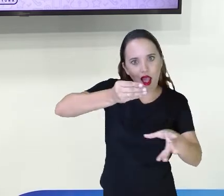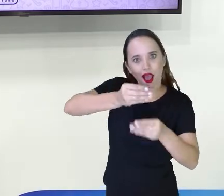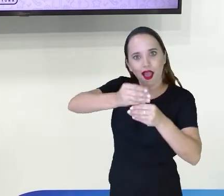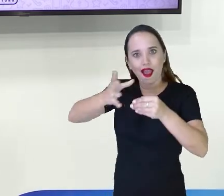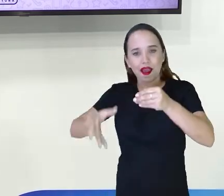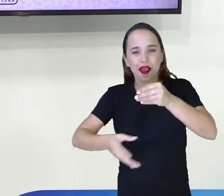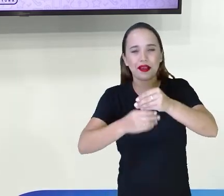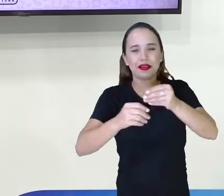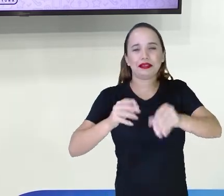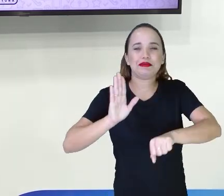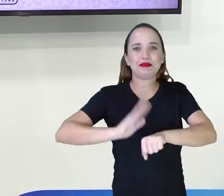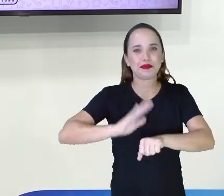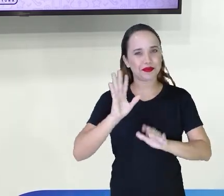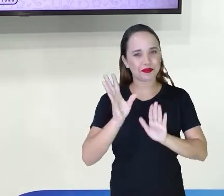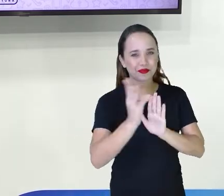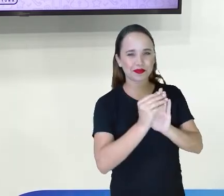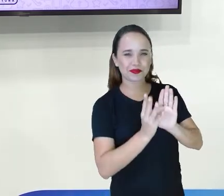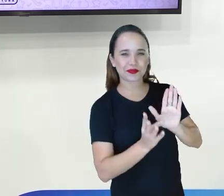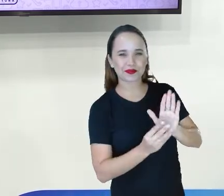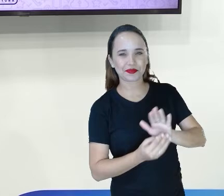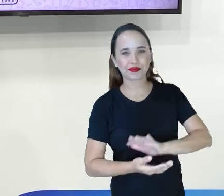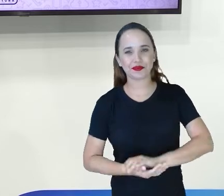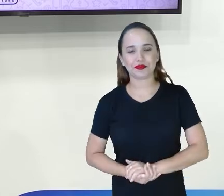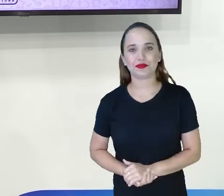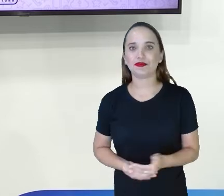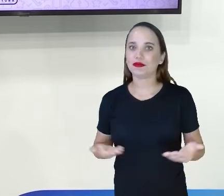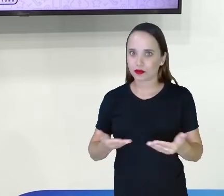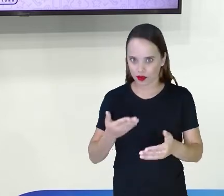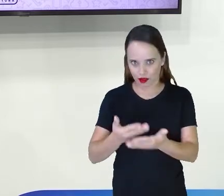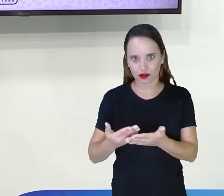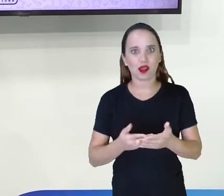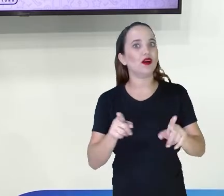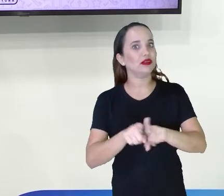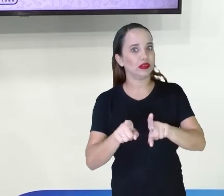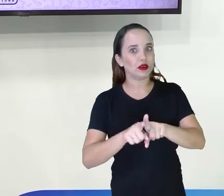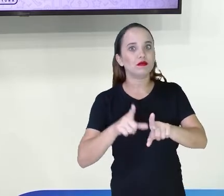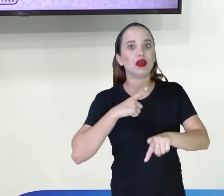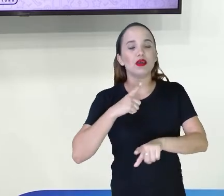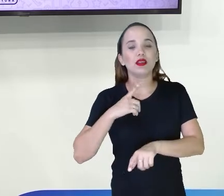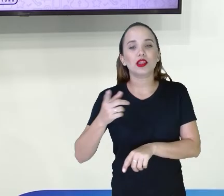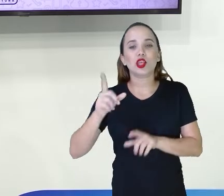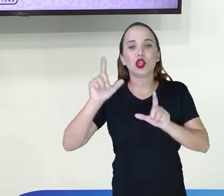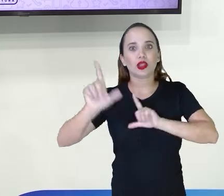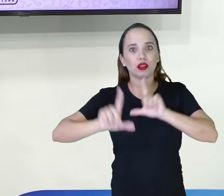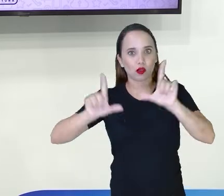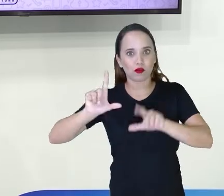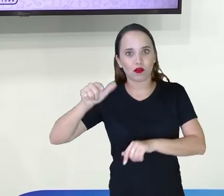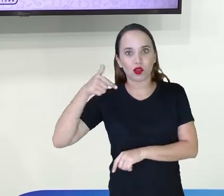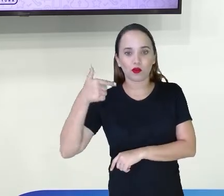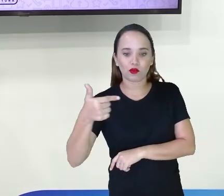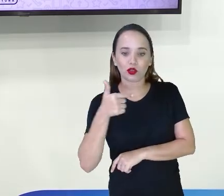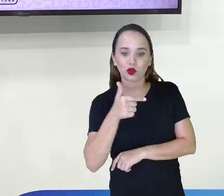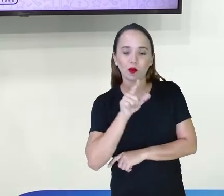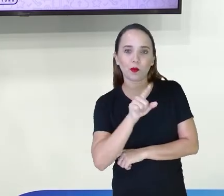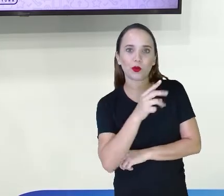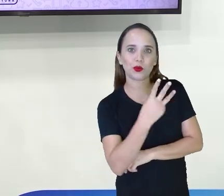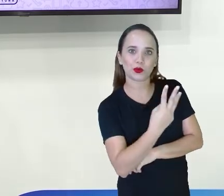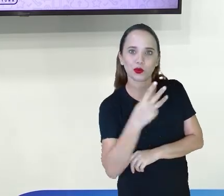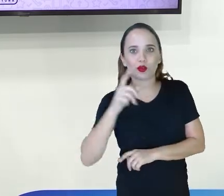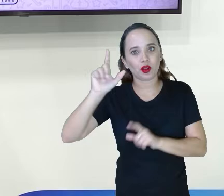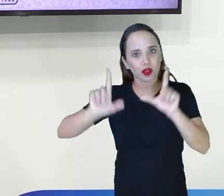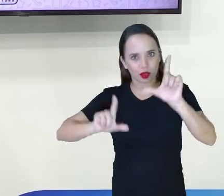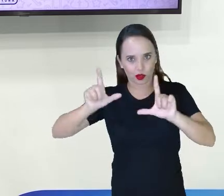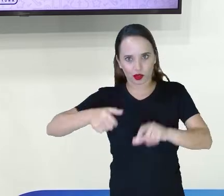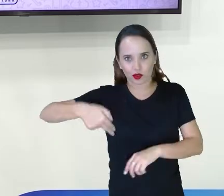mais o nosso conteúdo. Essa aula também está sendo transmitida pelo canal 22.3 na TV Nova